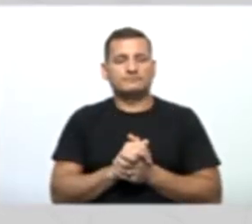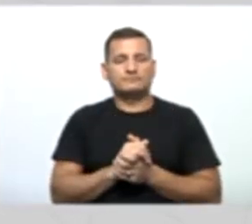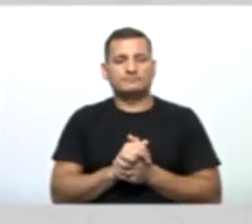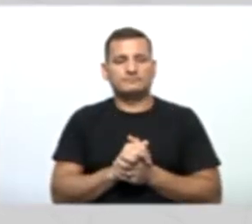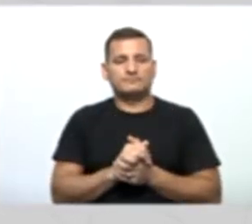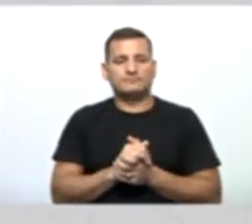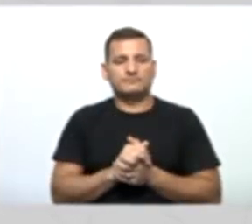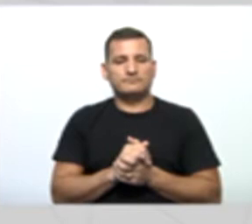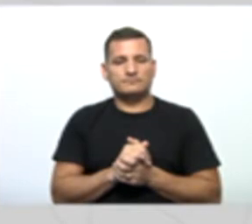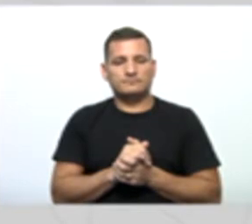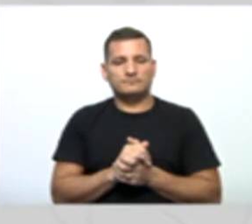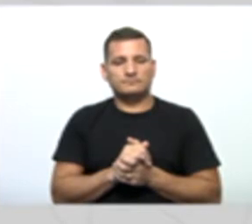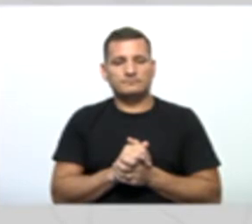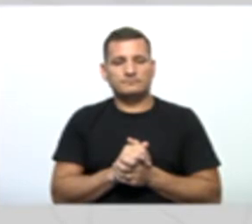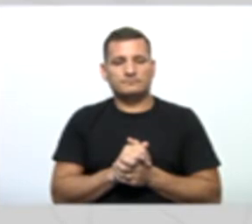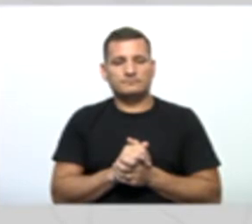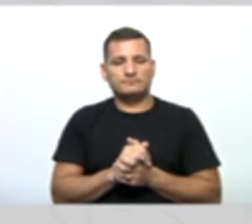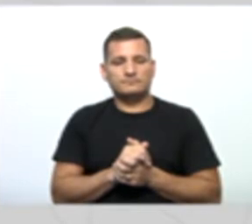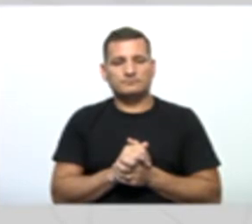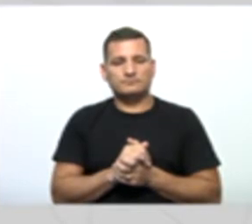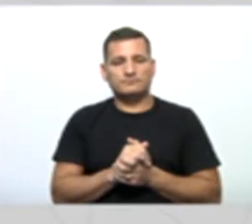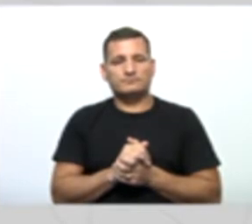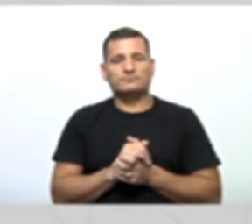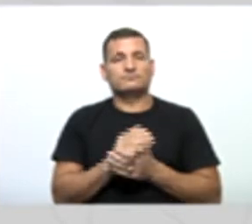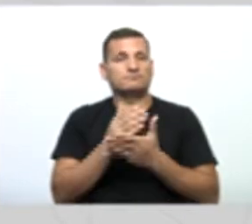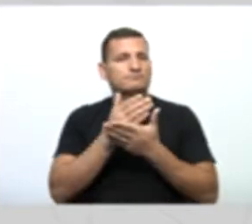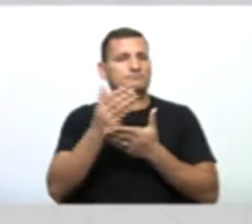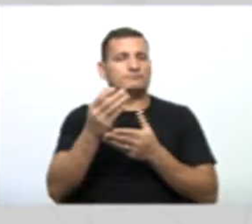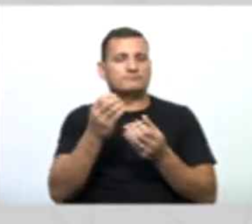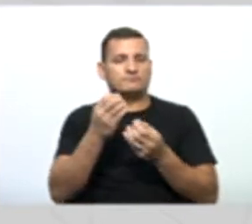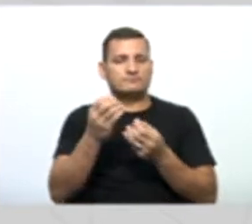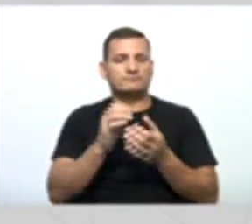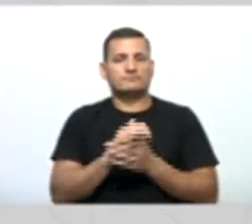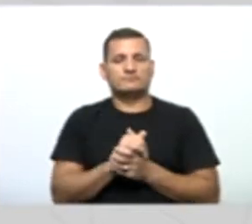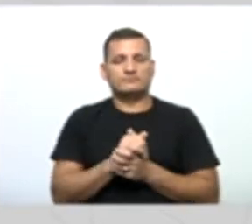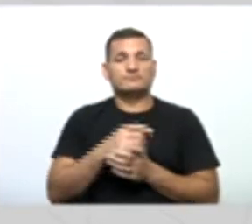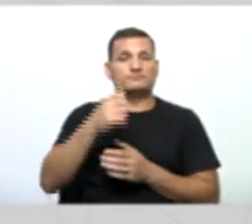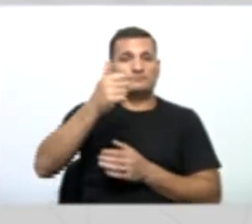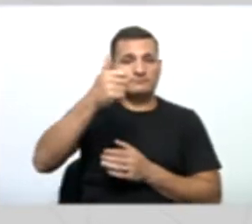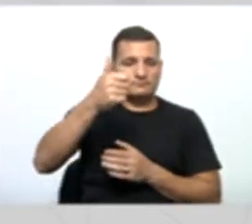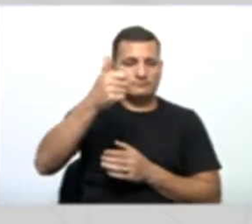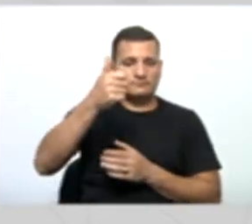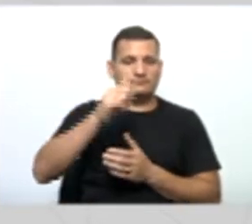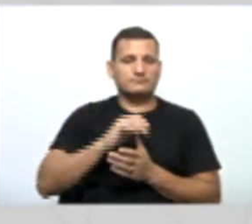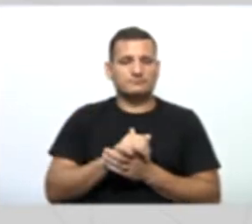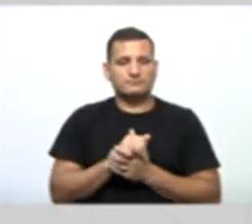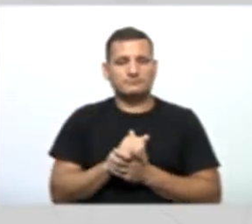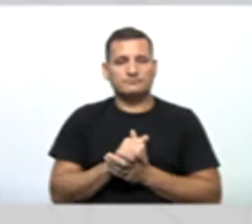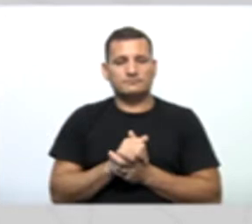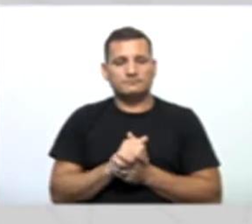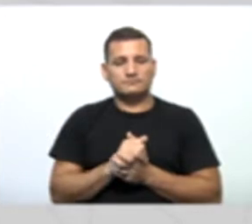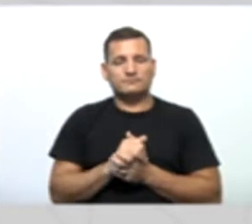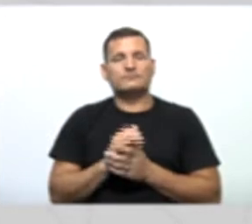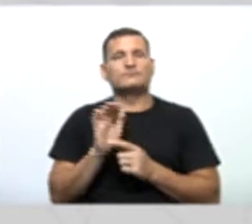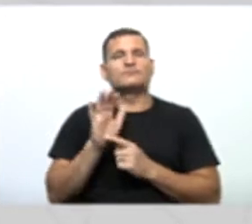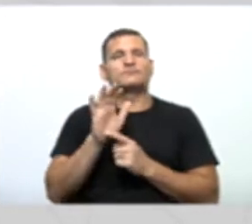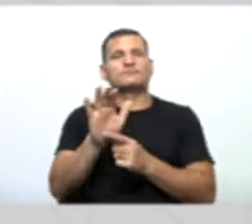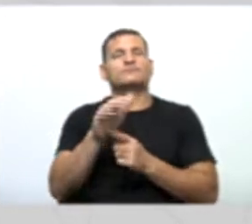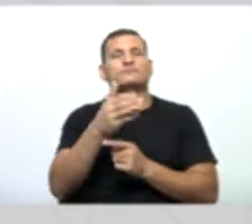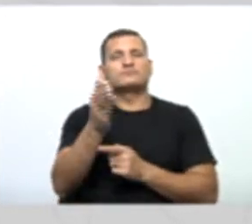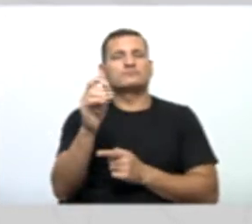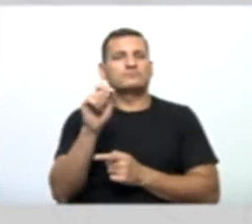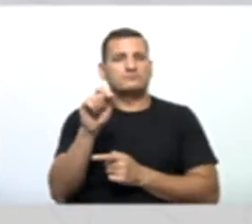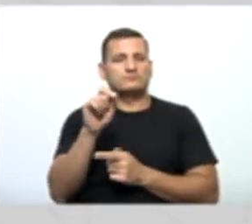Então, você vai começar por onde? Ó? Primeiro, ó, o que eu quero mostrar para